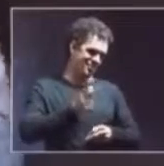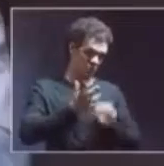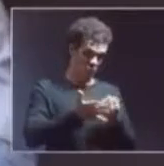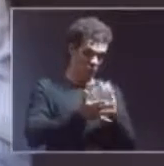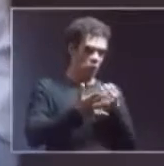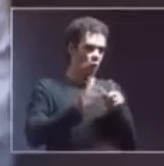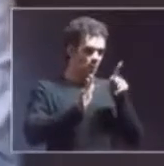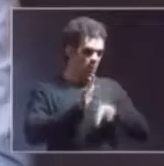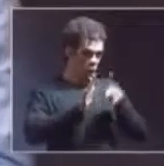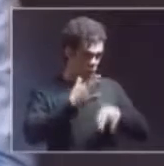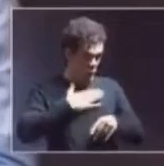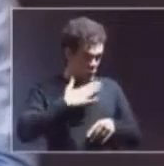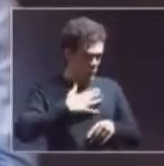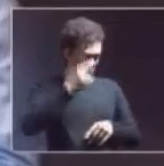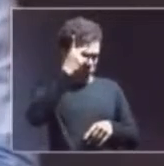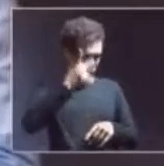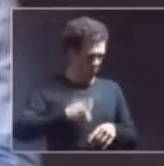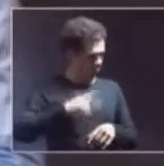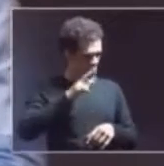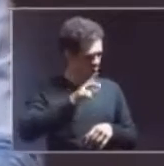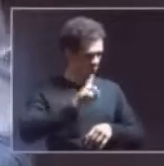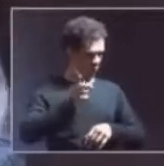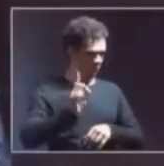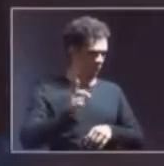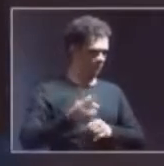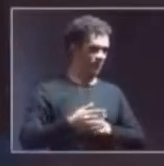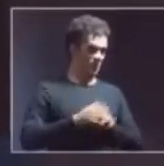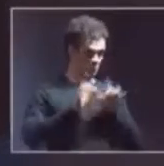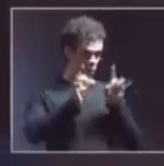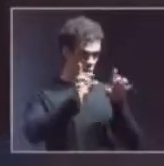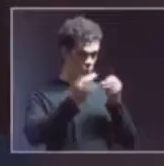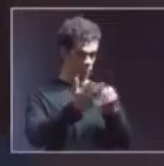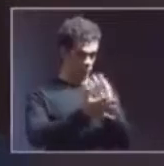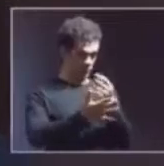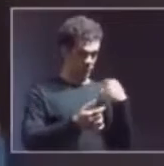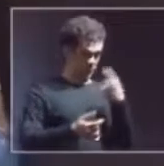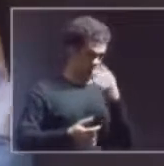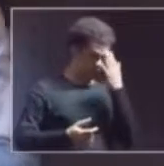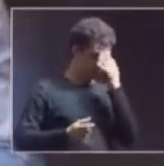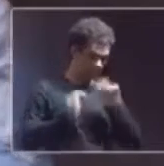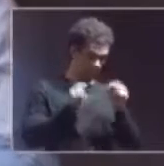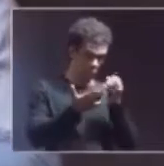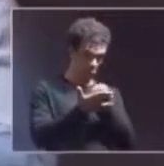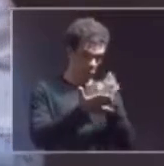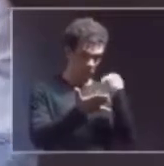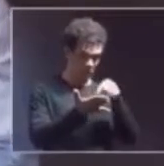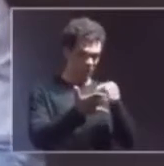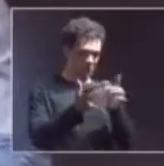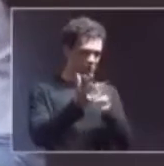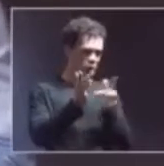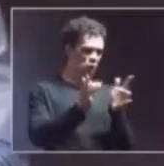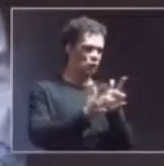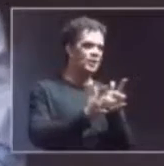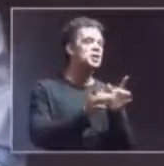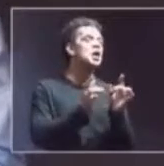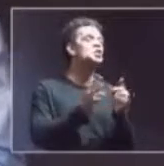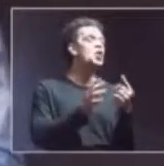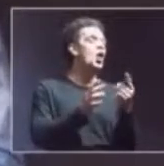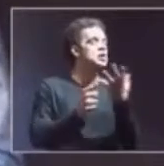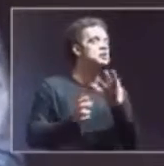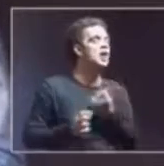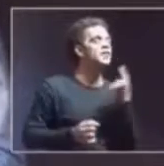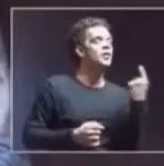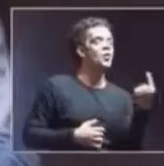Não é um projeto de indivíduo. Com a doutrina espírita, nós entendemos que o Evangelho de Jesus não se presta à